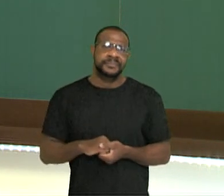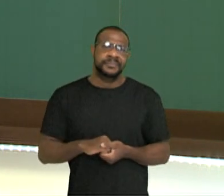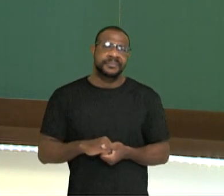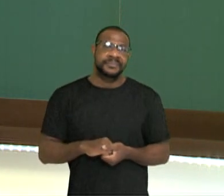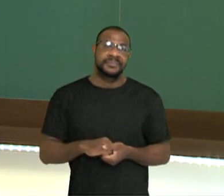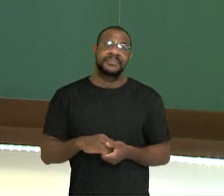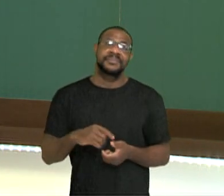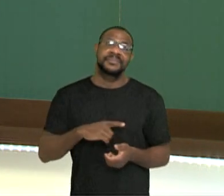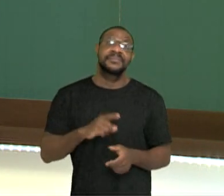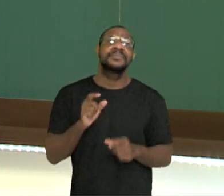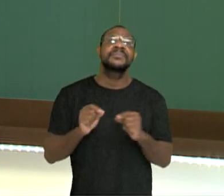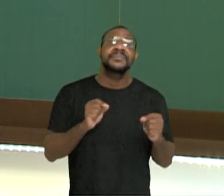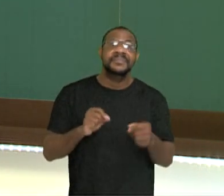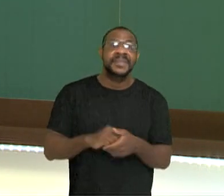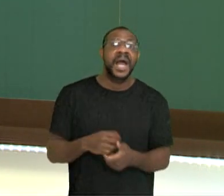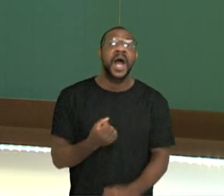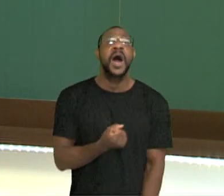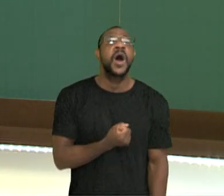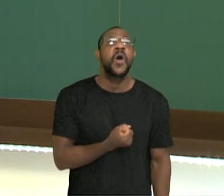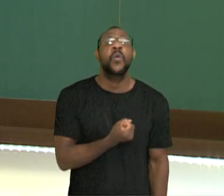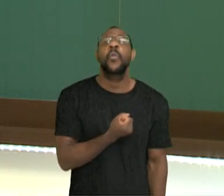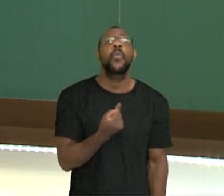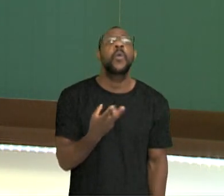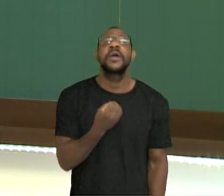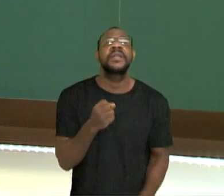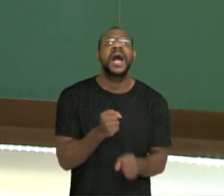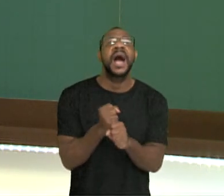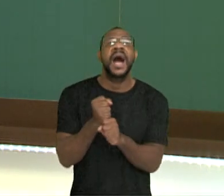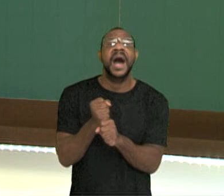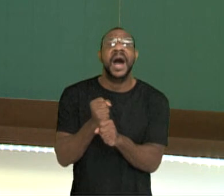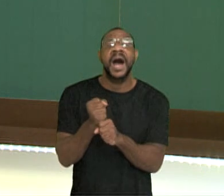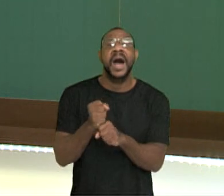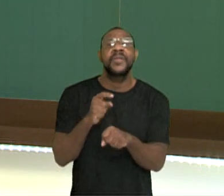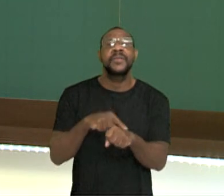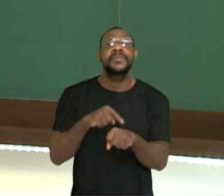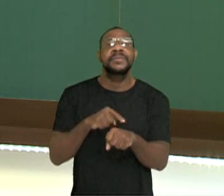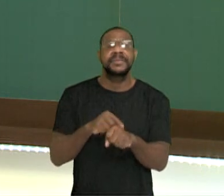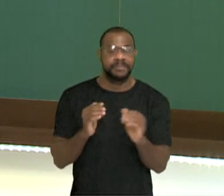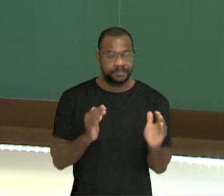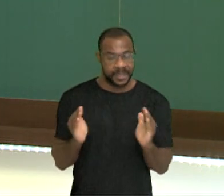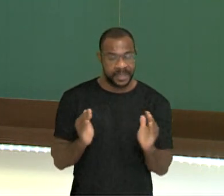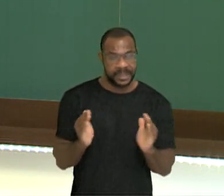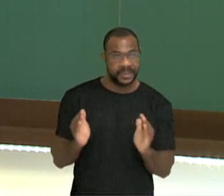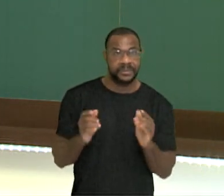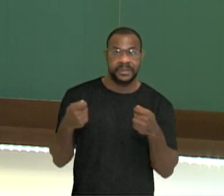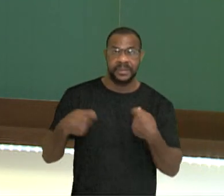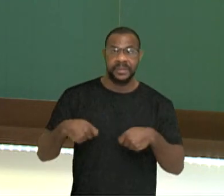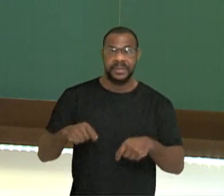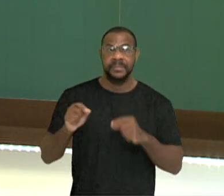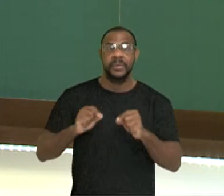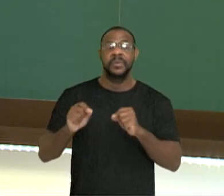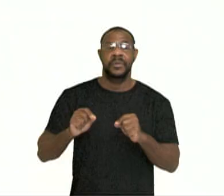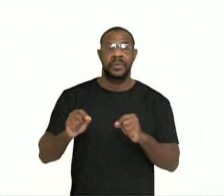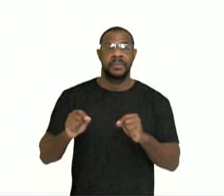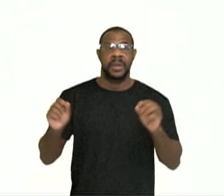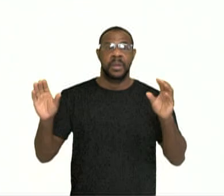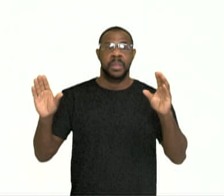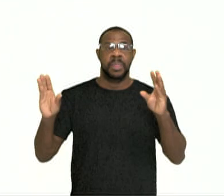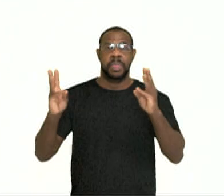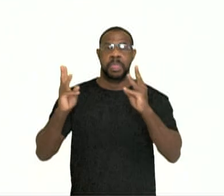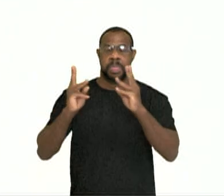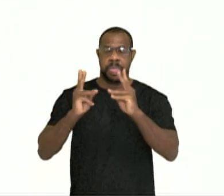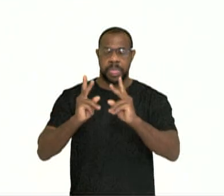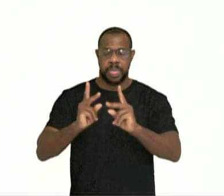Tem relação com a quantidade de ano ou tempo, né, necessário para a decomposição de